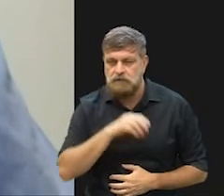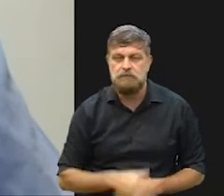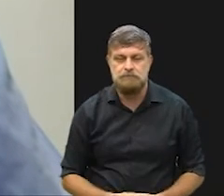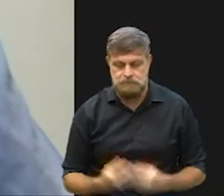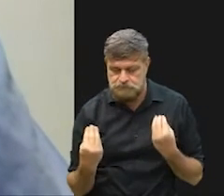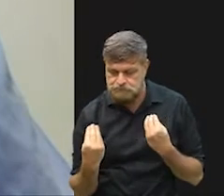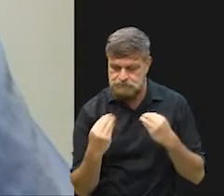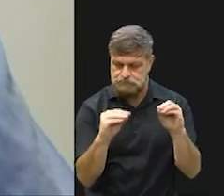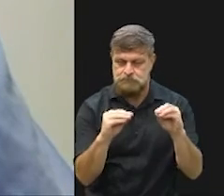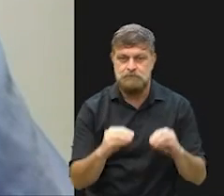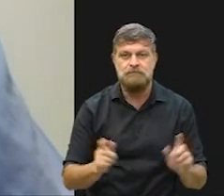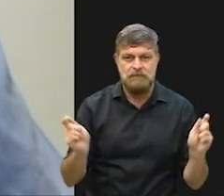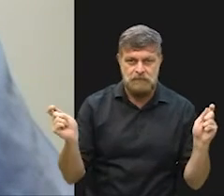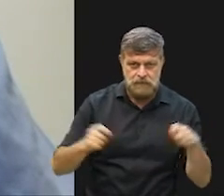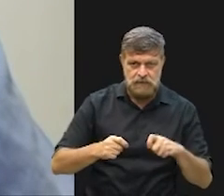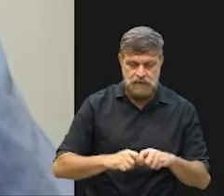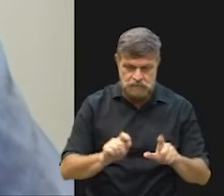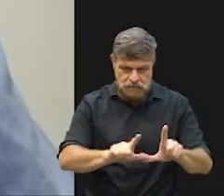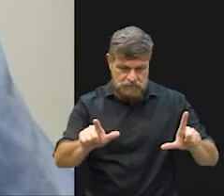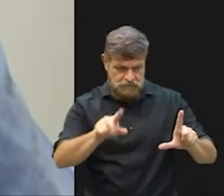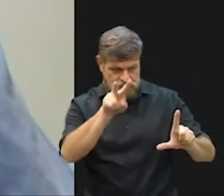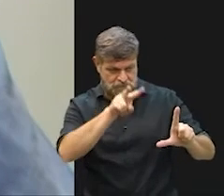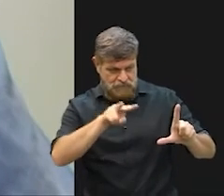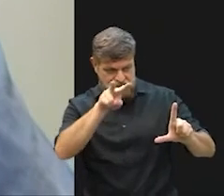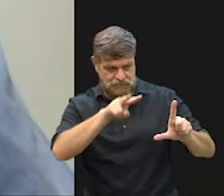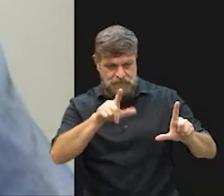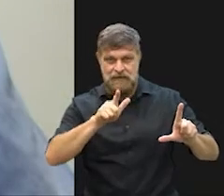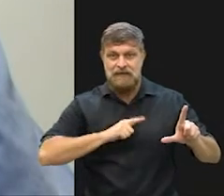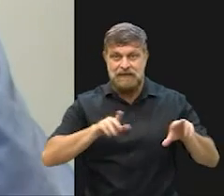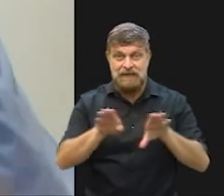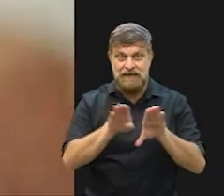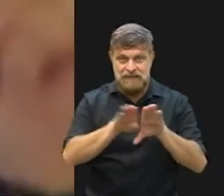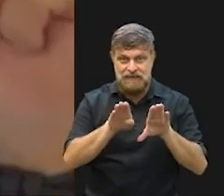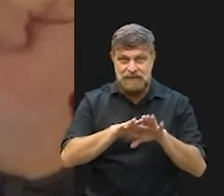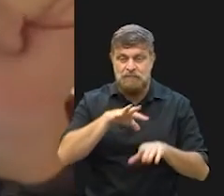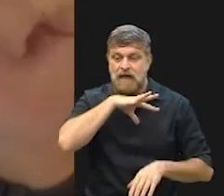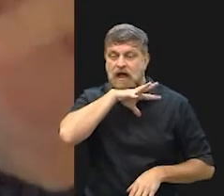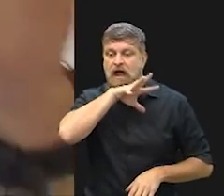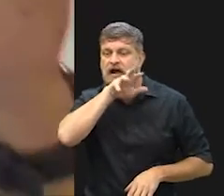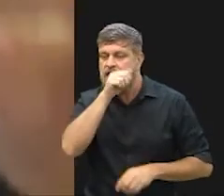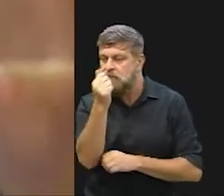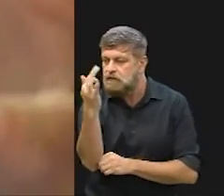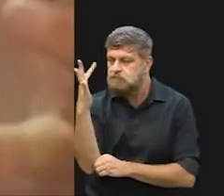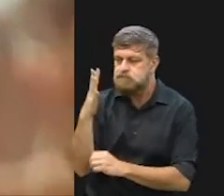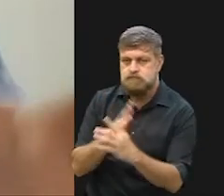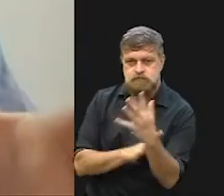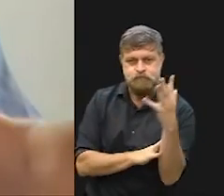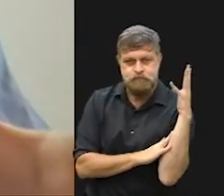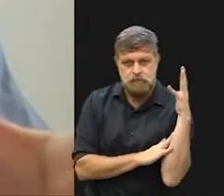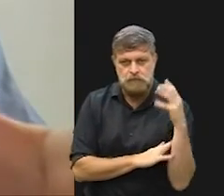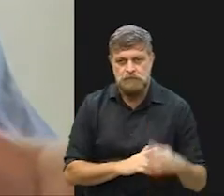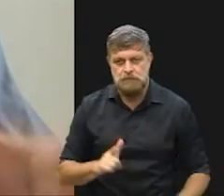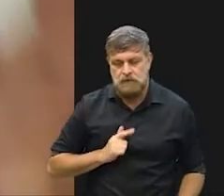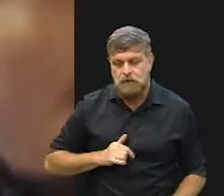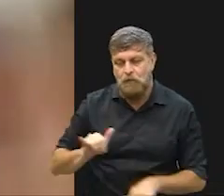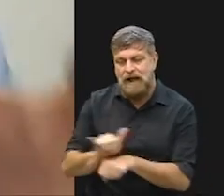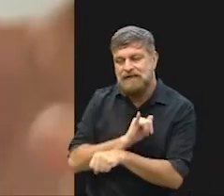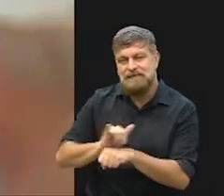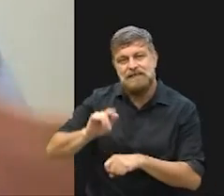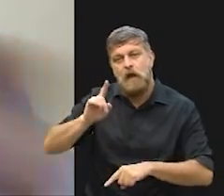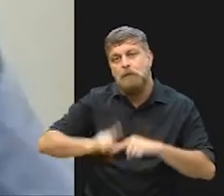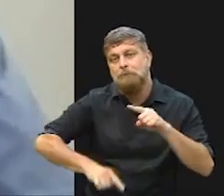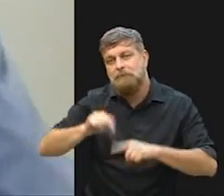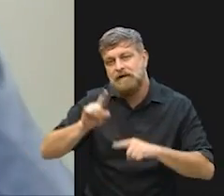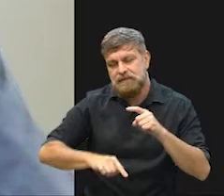lá. Então, dá para ver muita coisa, inclusive as camadas de fauna. Então, qual que é o papel da ferramenta? Eu